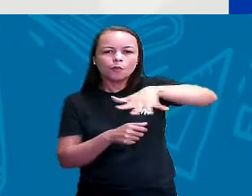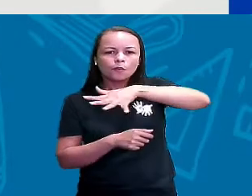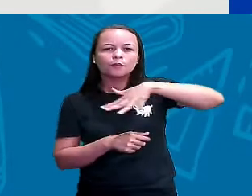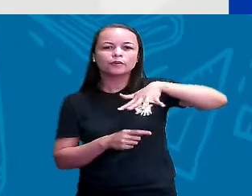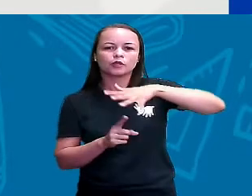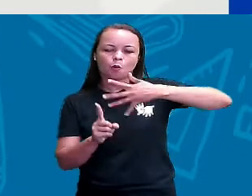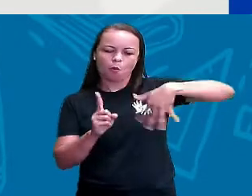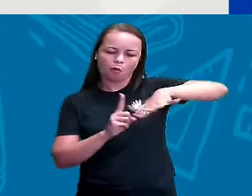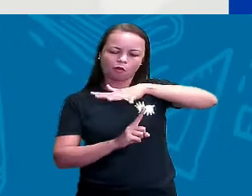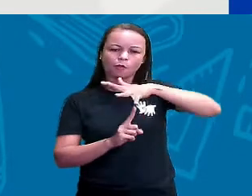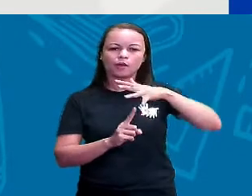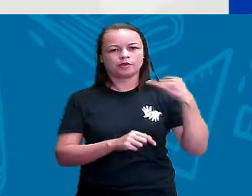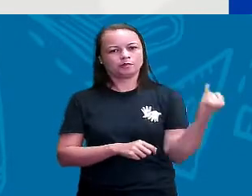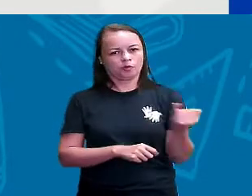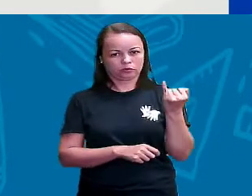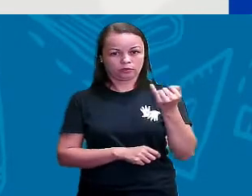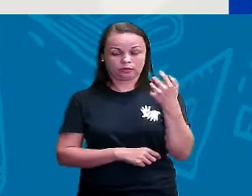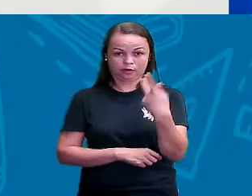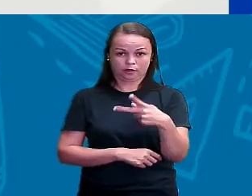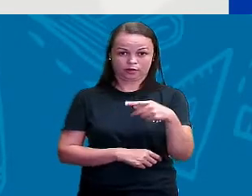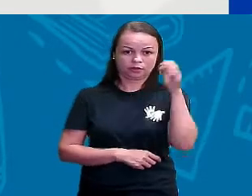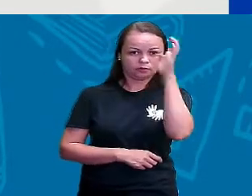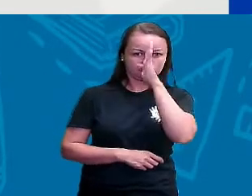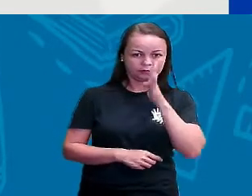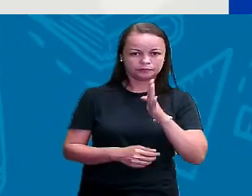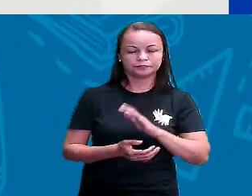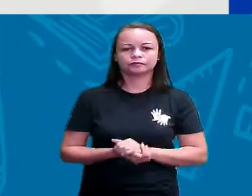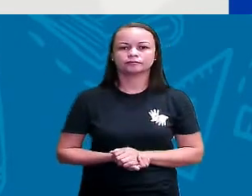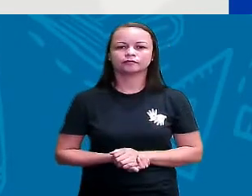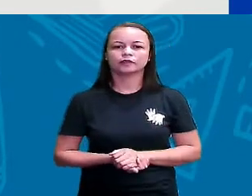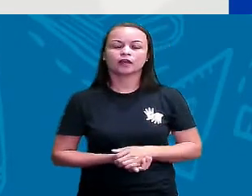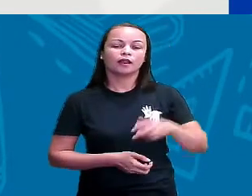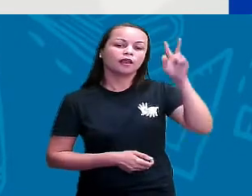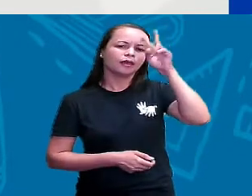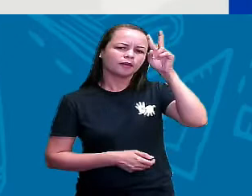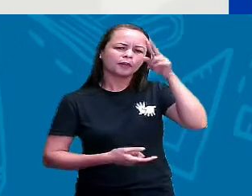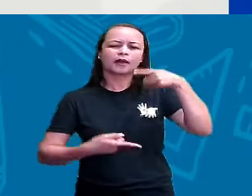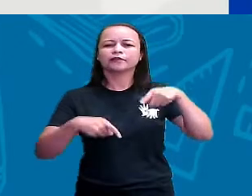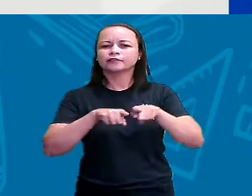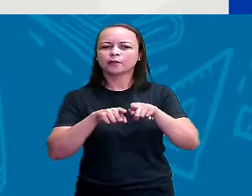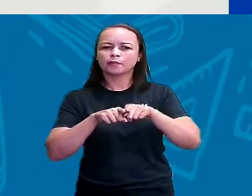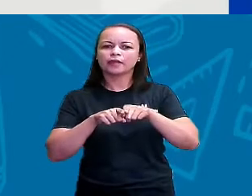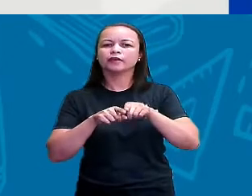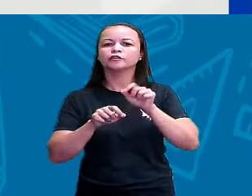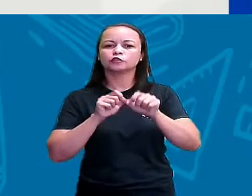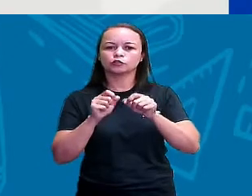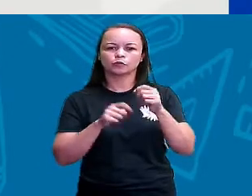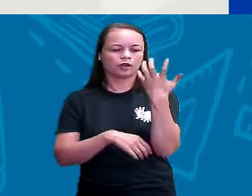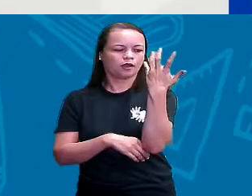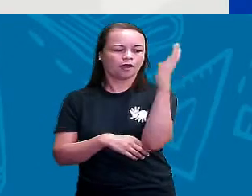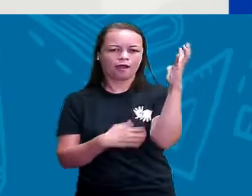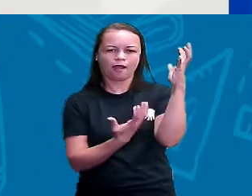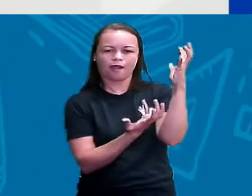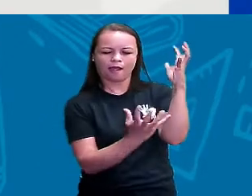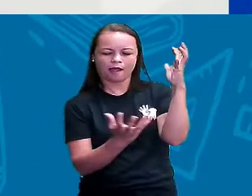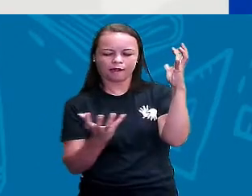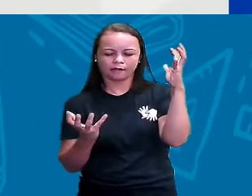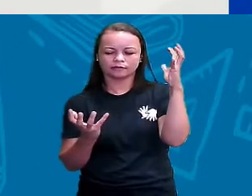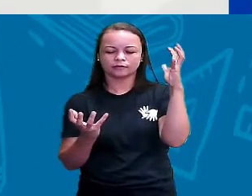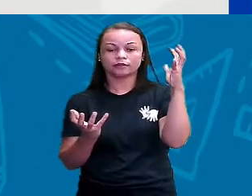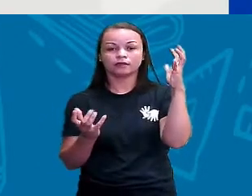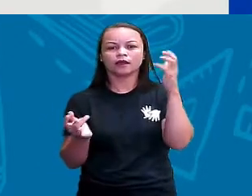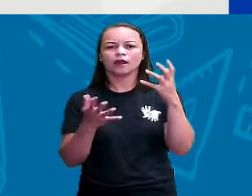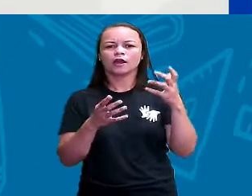importante aqui do nosso Brasil. Nós também vamos lembrar sempre da Caatinga, que é um ambiente